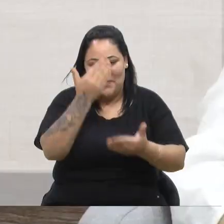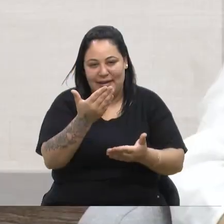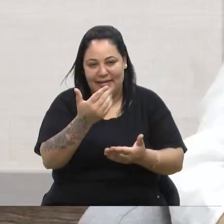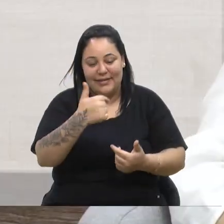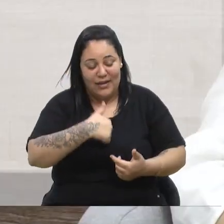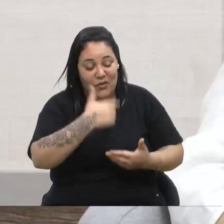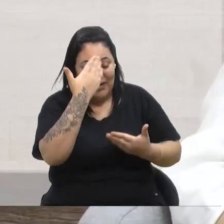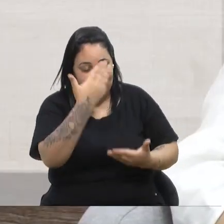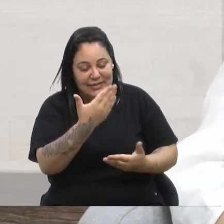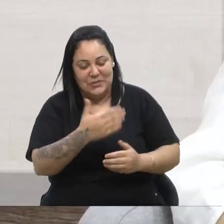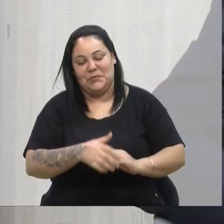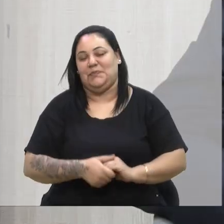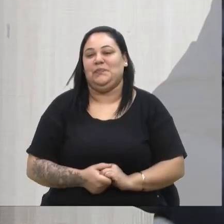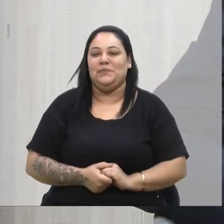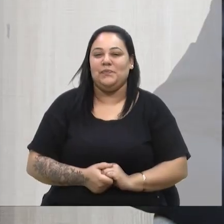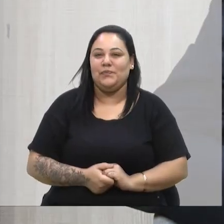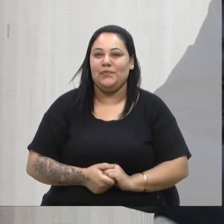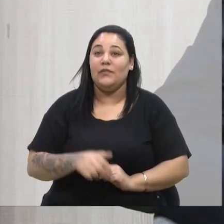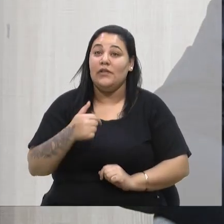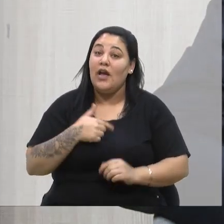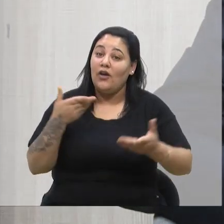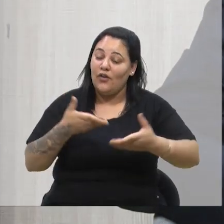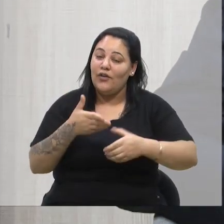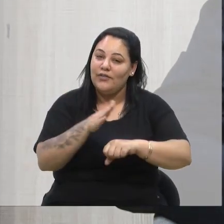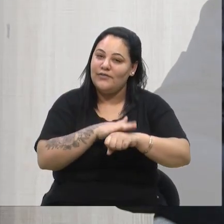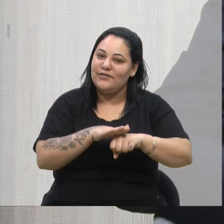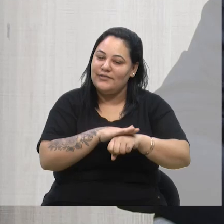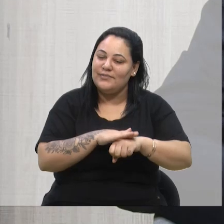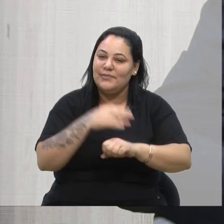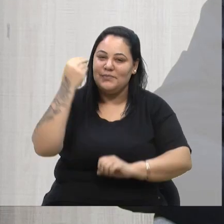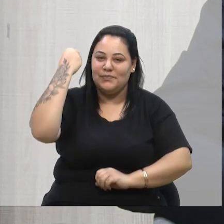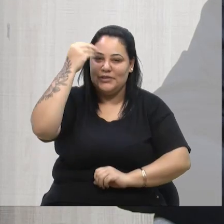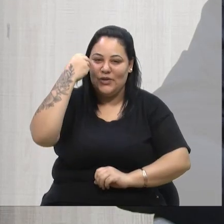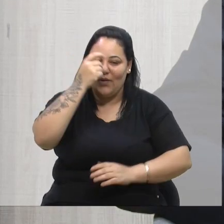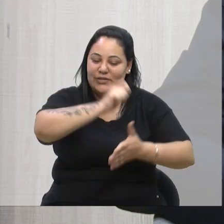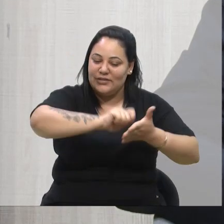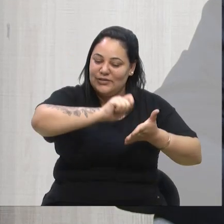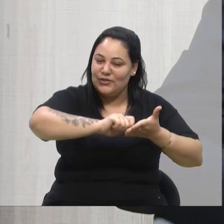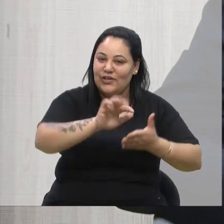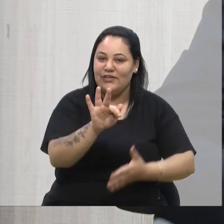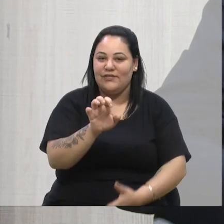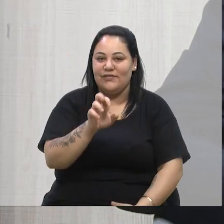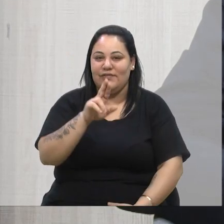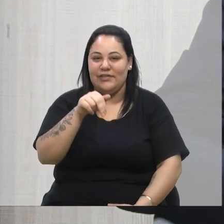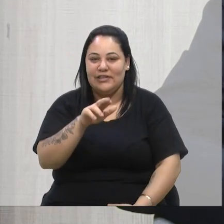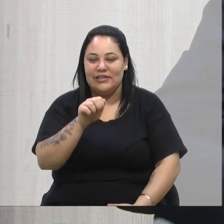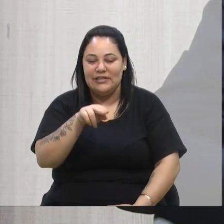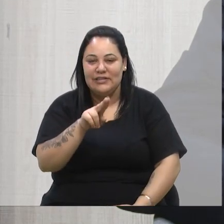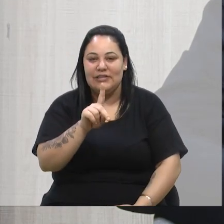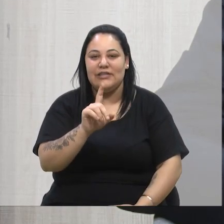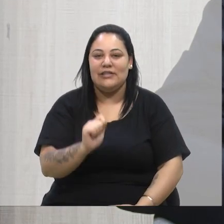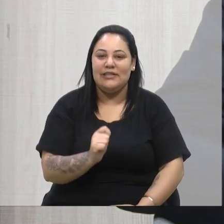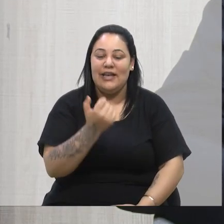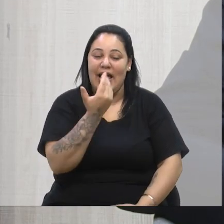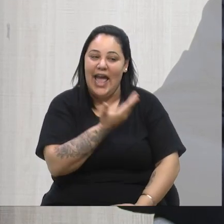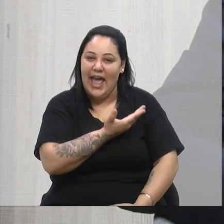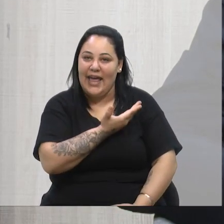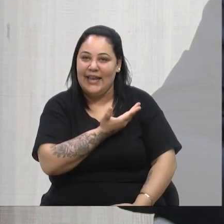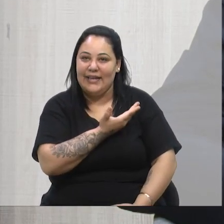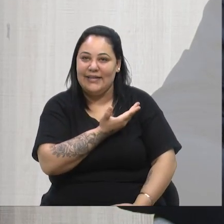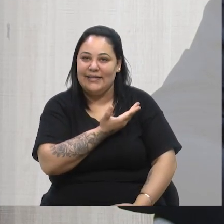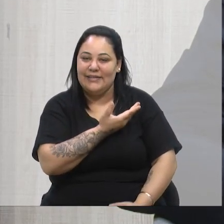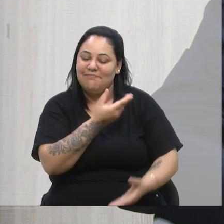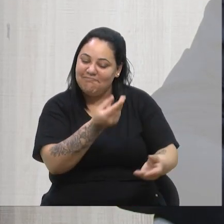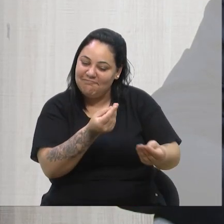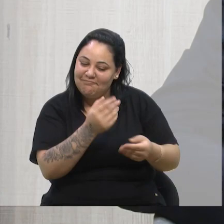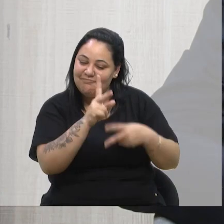Eu que agradeço. Obrigada. Acabamos de conversar, então, com a psicóloga e escritora Fernanda Belin, ela